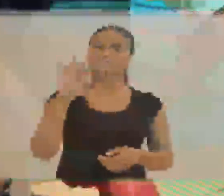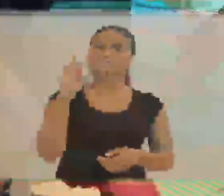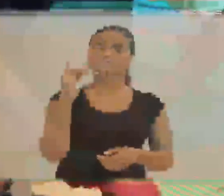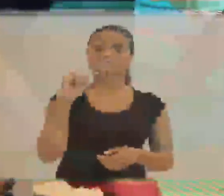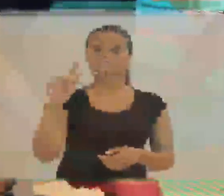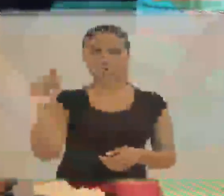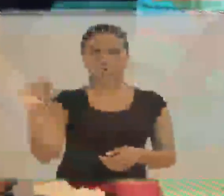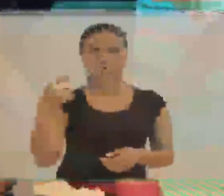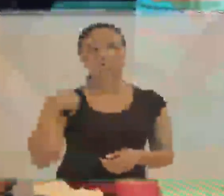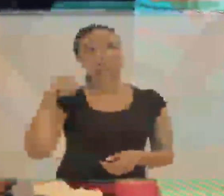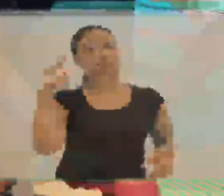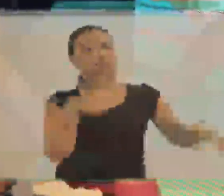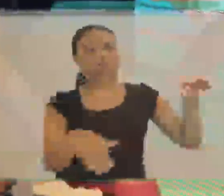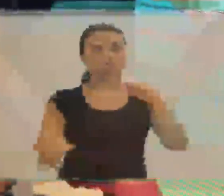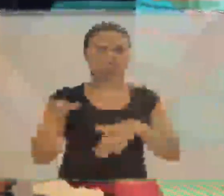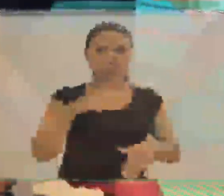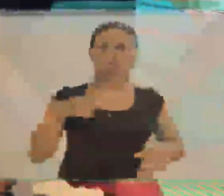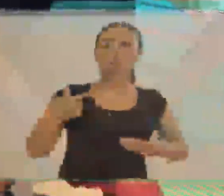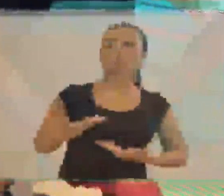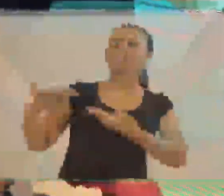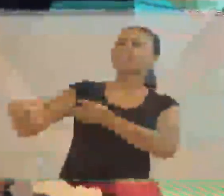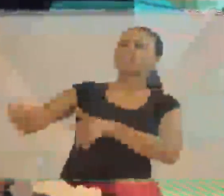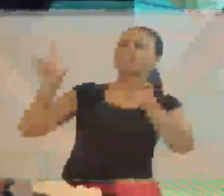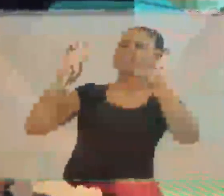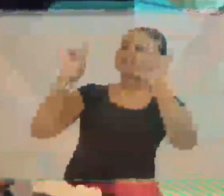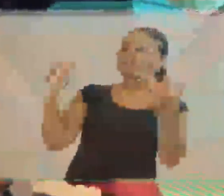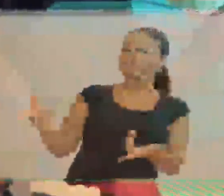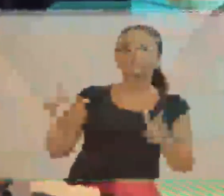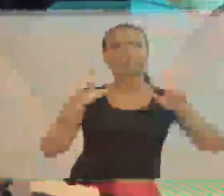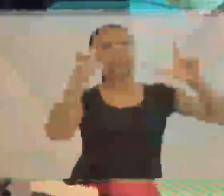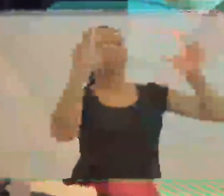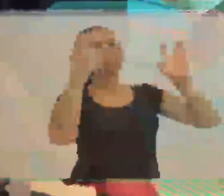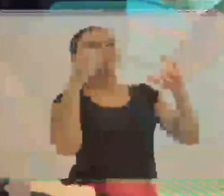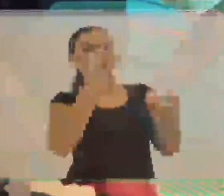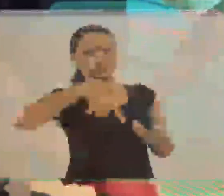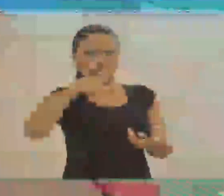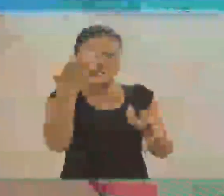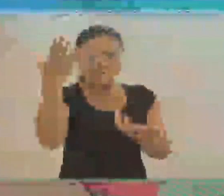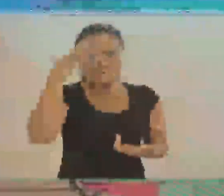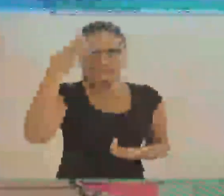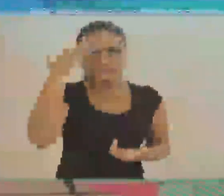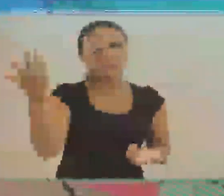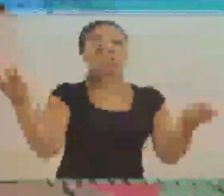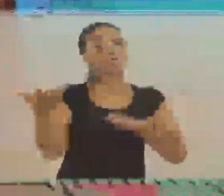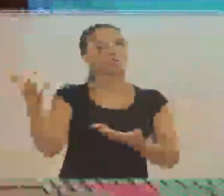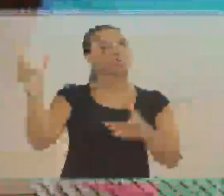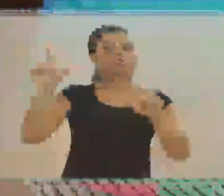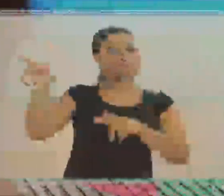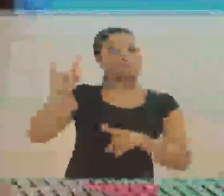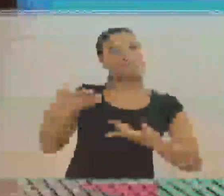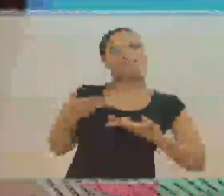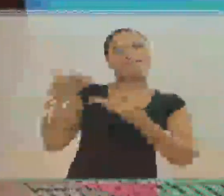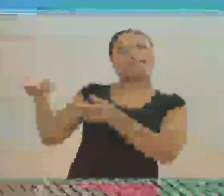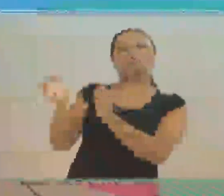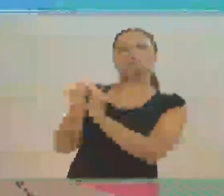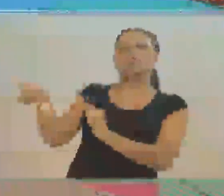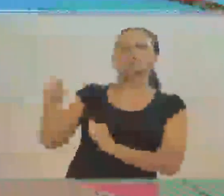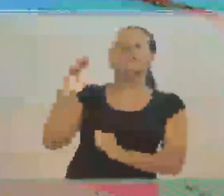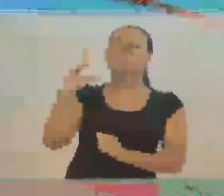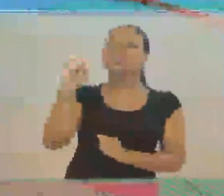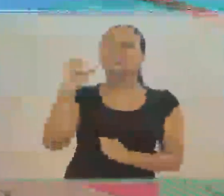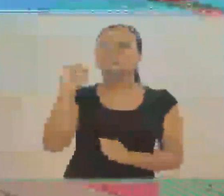Olá, meu nome é Thiago Sickert, sou nadador. Estou a convite do programa especial no quadro Tudo que Você Queria Saber. Hoje o programa vai ser com